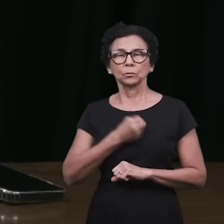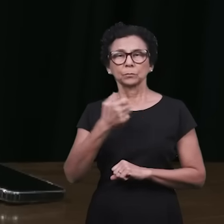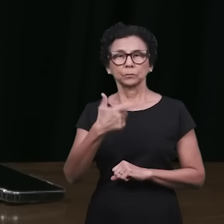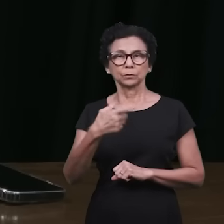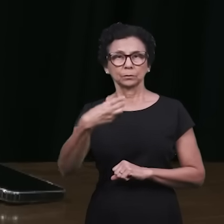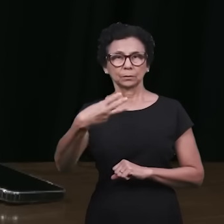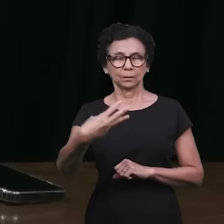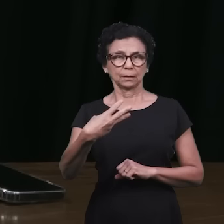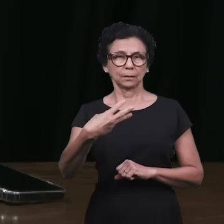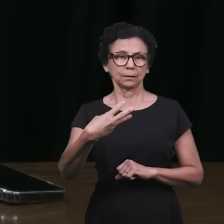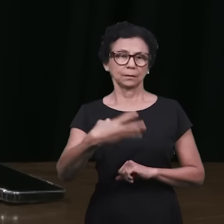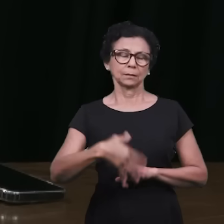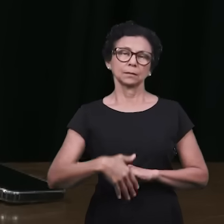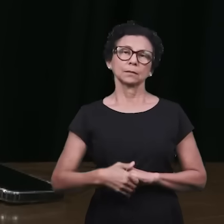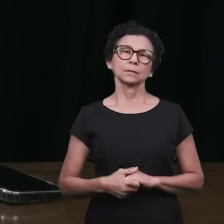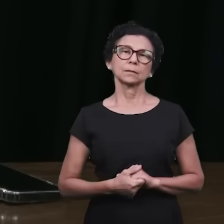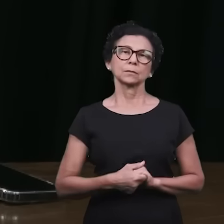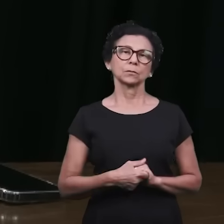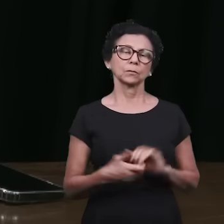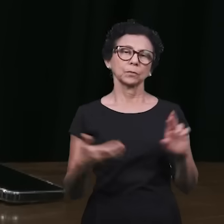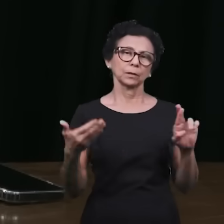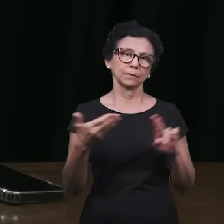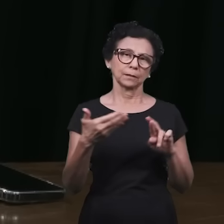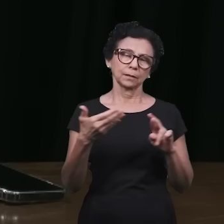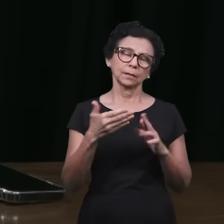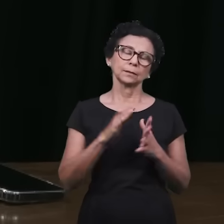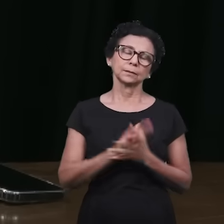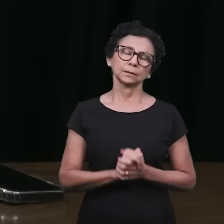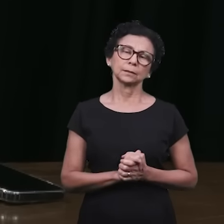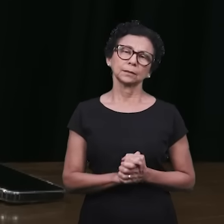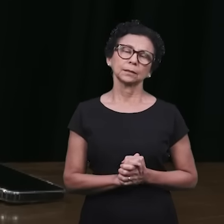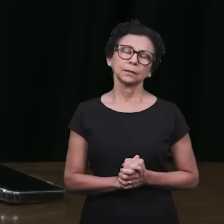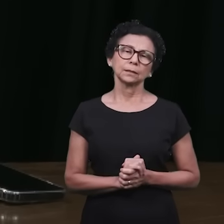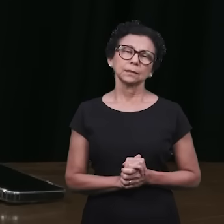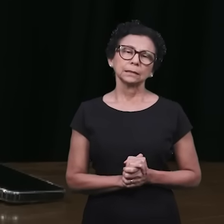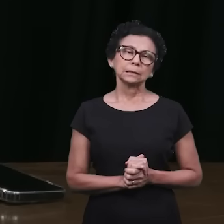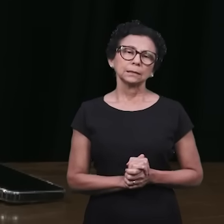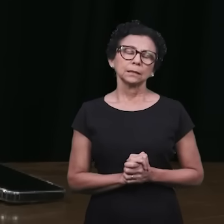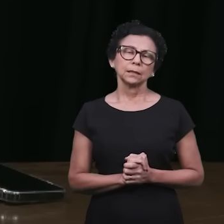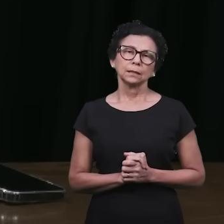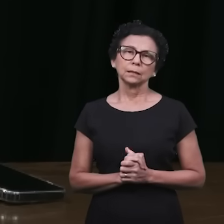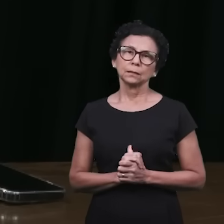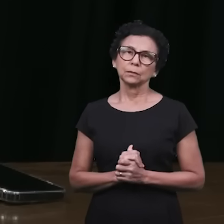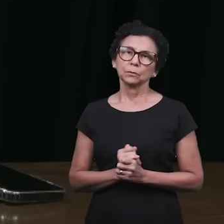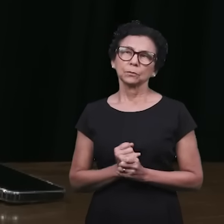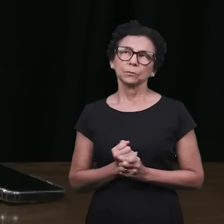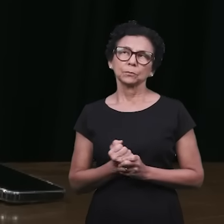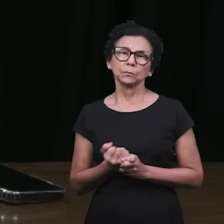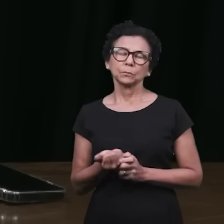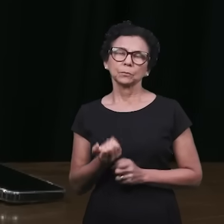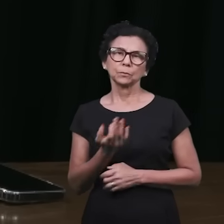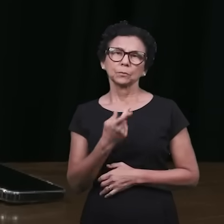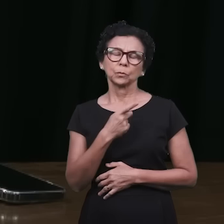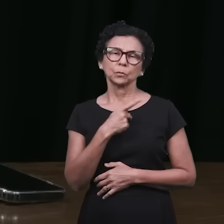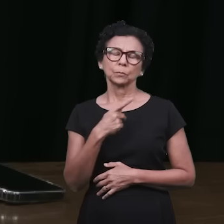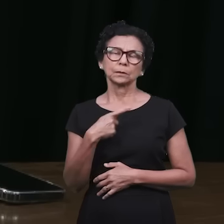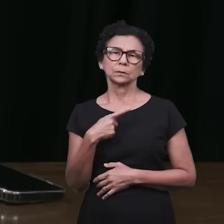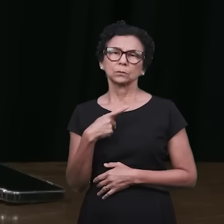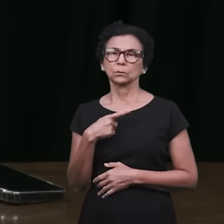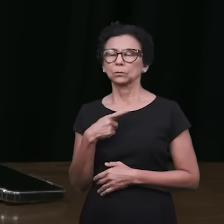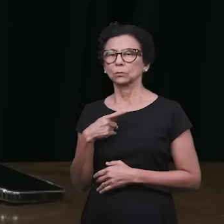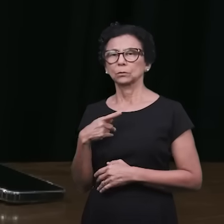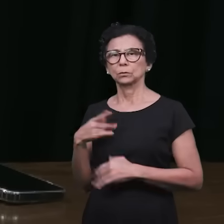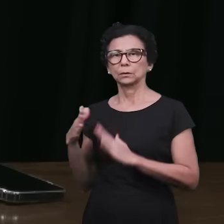colocar assim como o estatuto da ovelha, aquilo que o pastor ele fornece, a forma que ele cuida da ovelha. O que